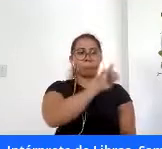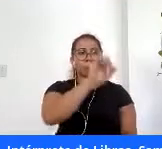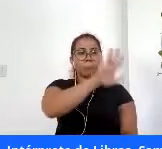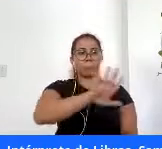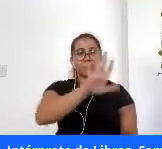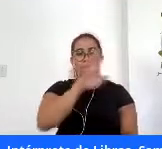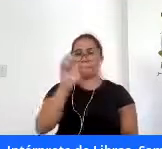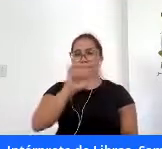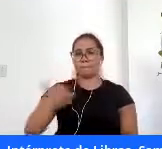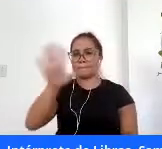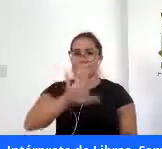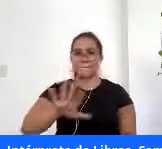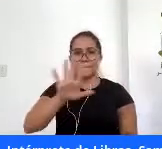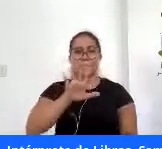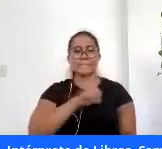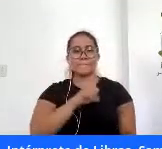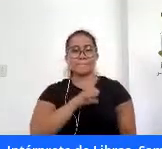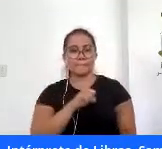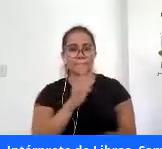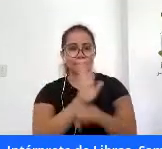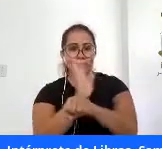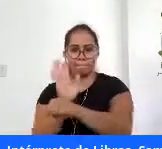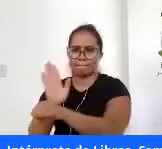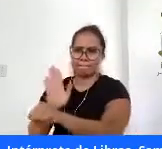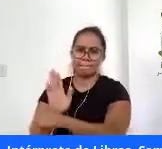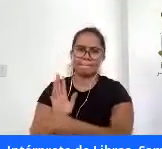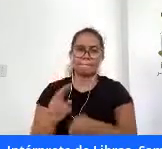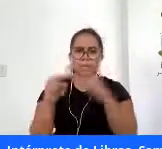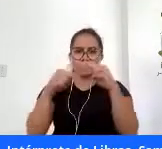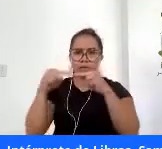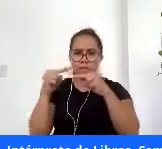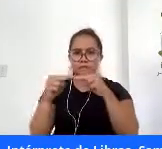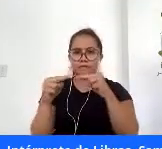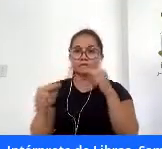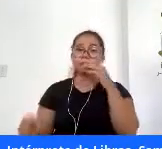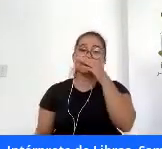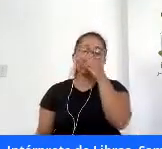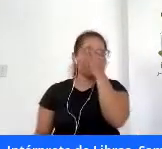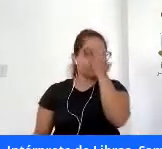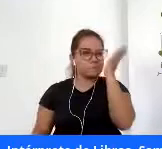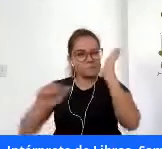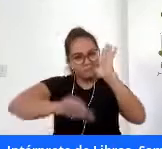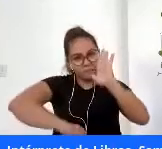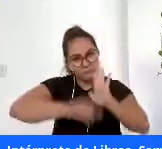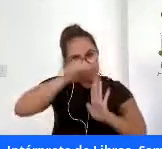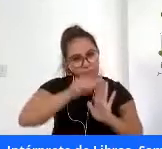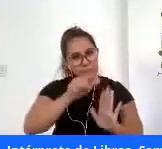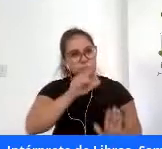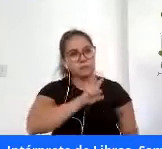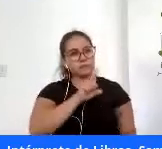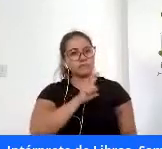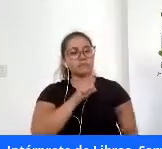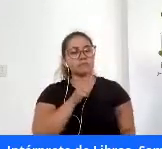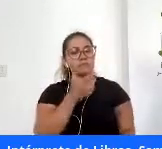aqui foi de uma série da Netflix. No caso da primeira imagem, você tem um ator interpretando